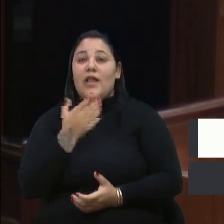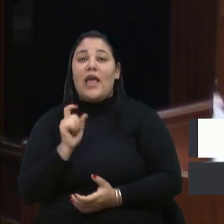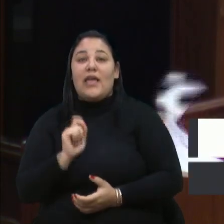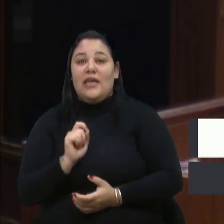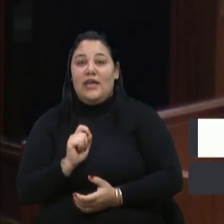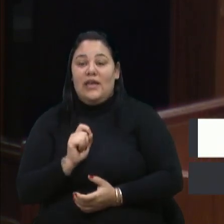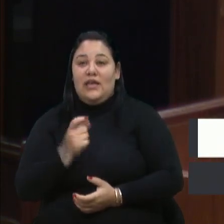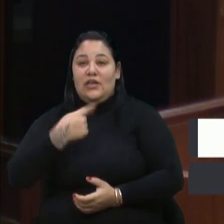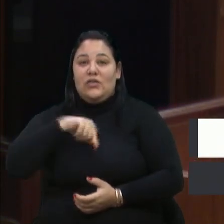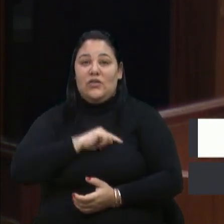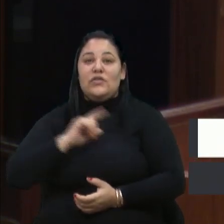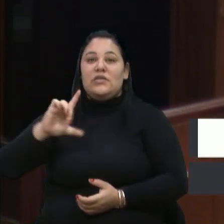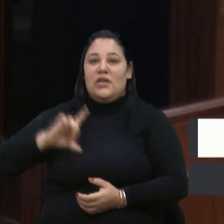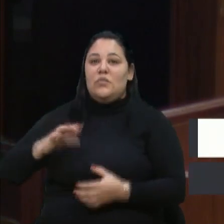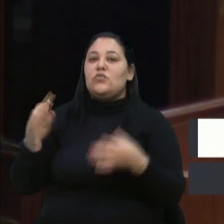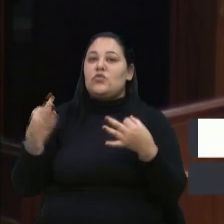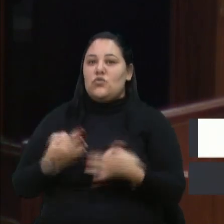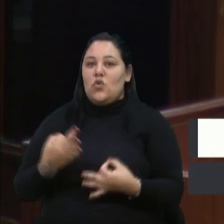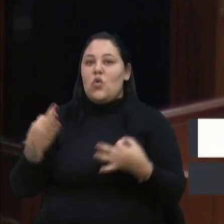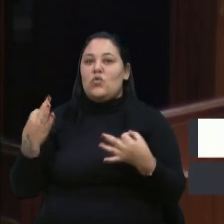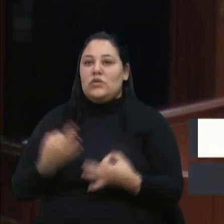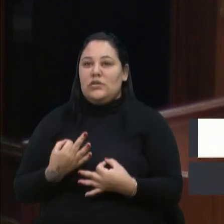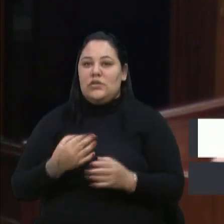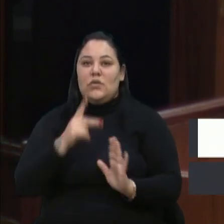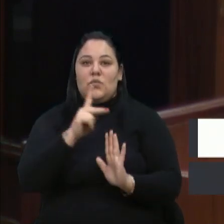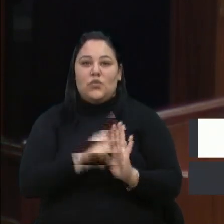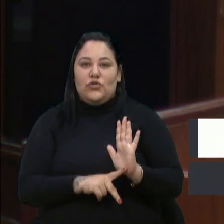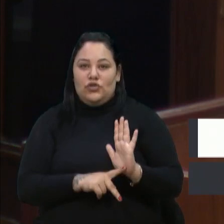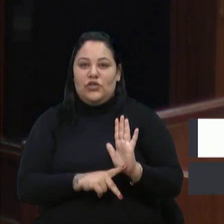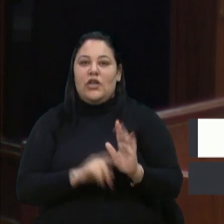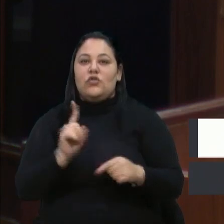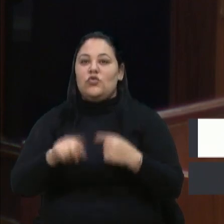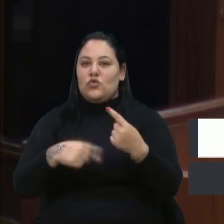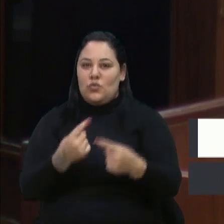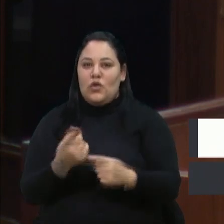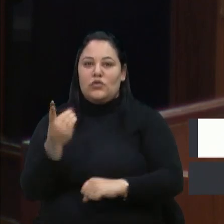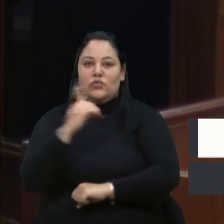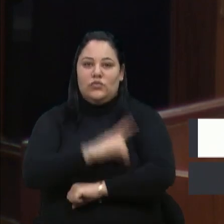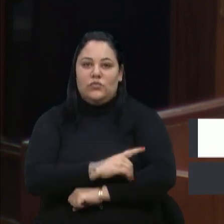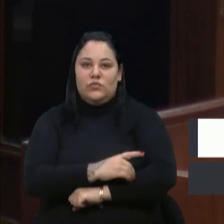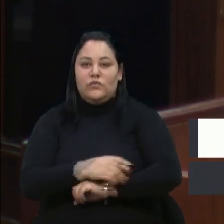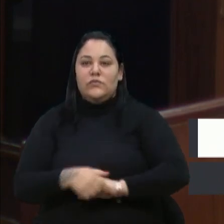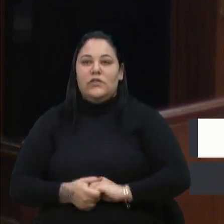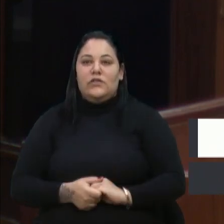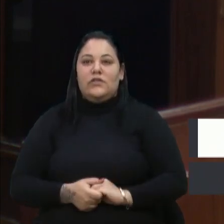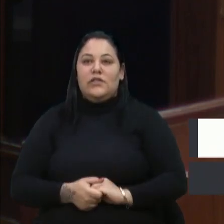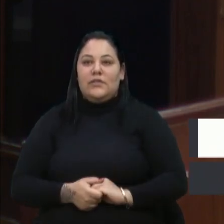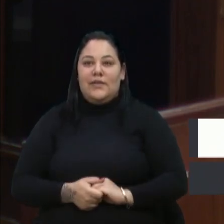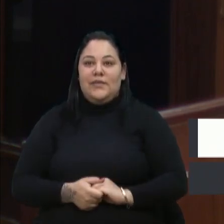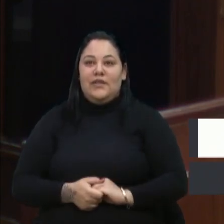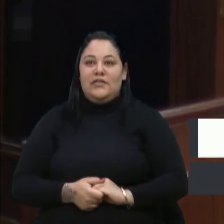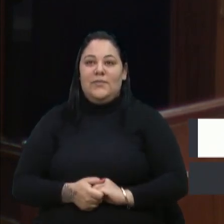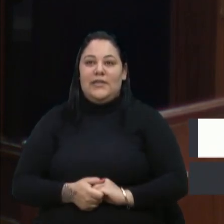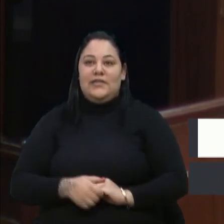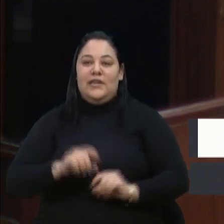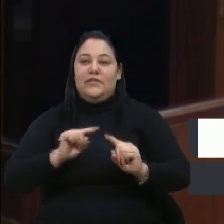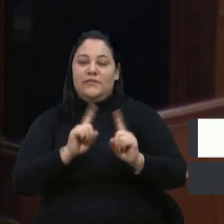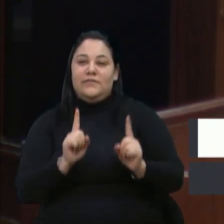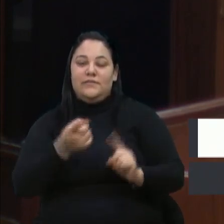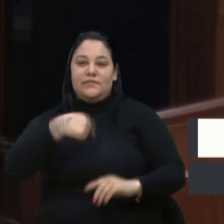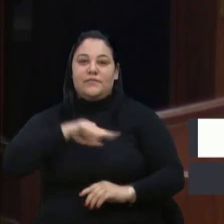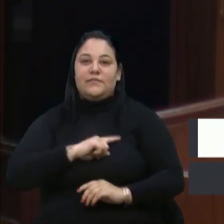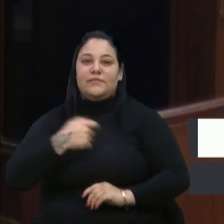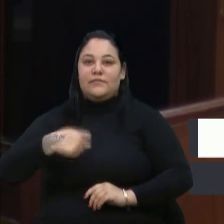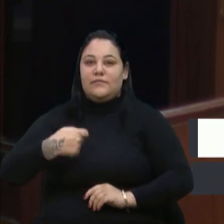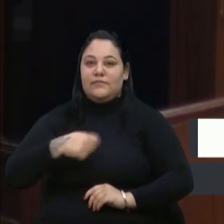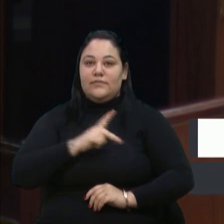teremos, sim, com certeza, esse projeto aportado nos próximos dias aqui na Câmara, mas nós precisamos, presidente, e eu fiz esse pedido